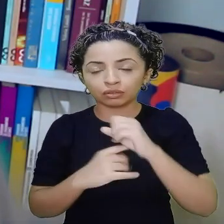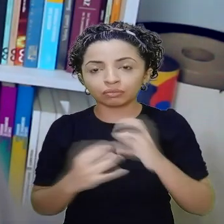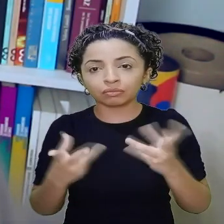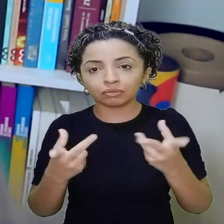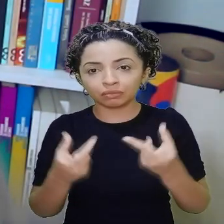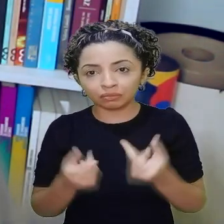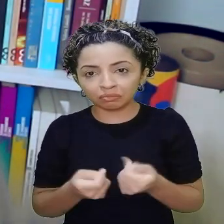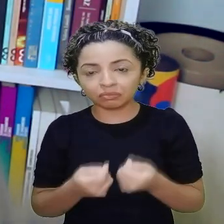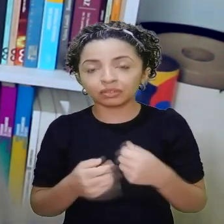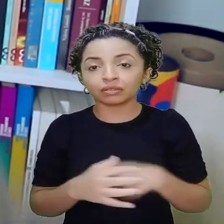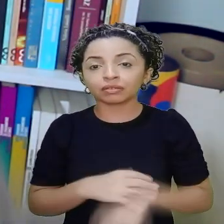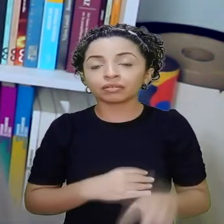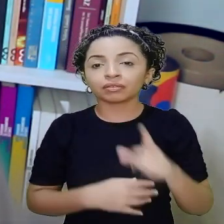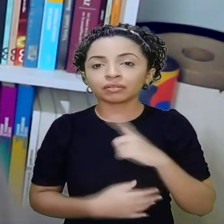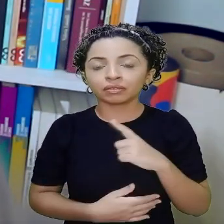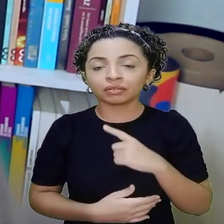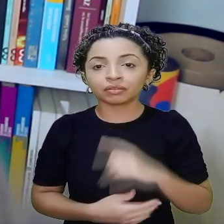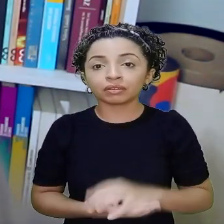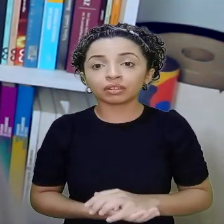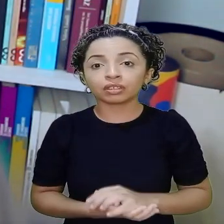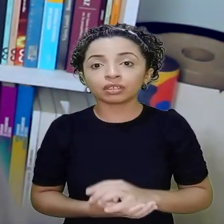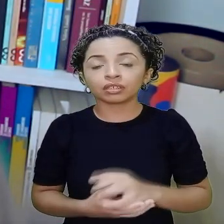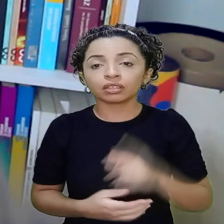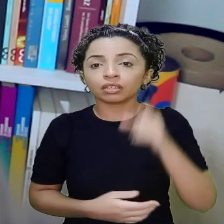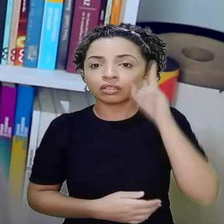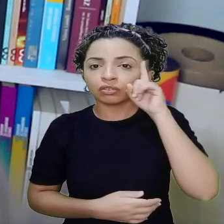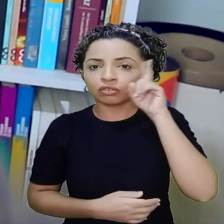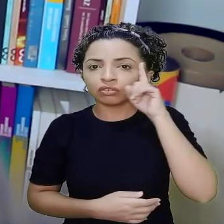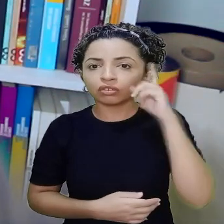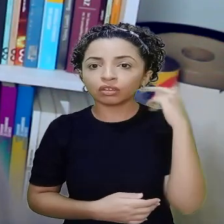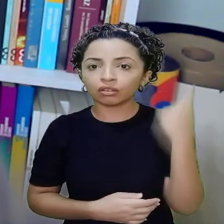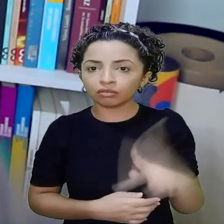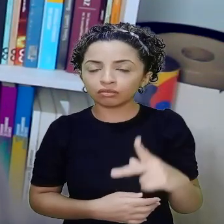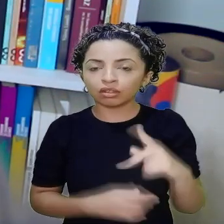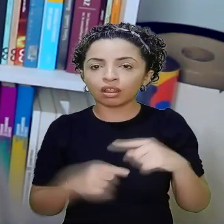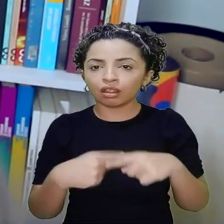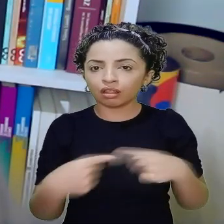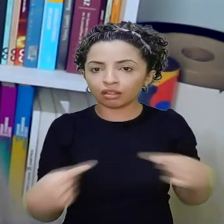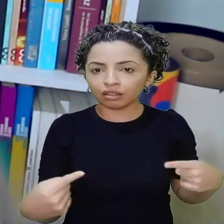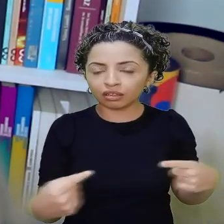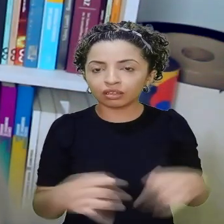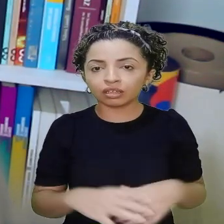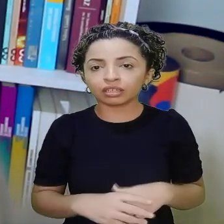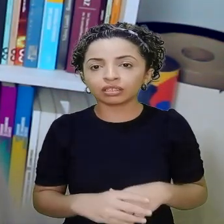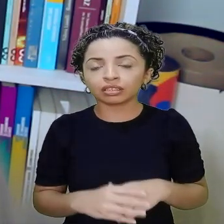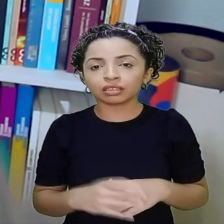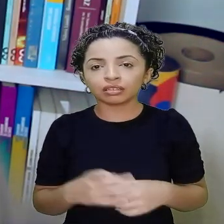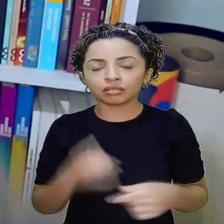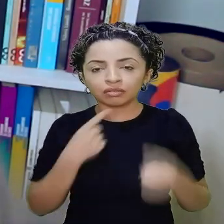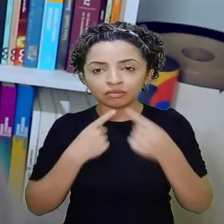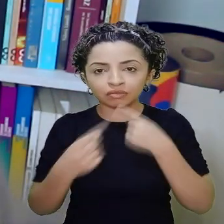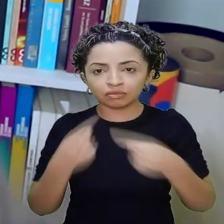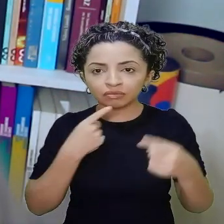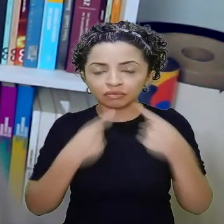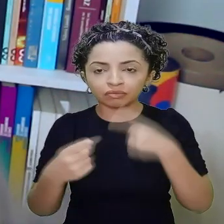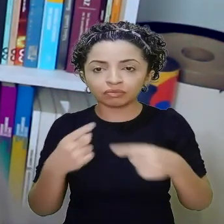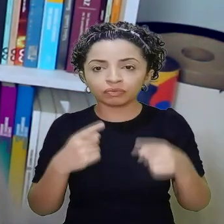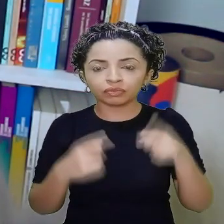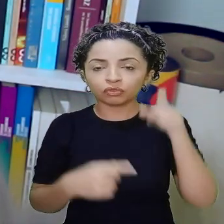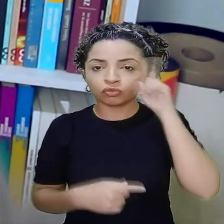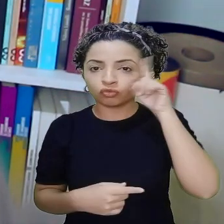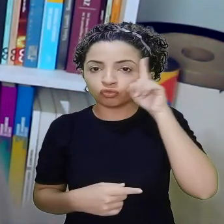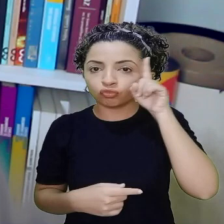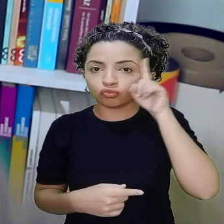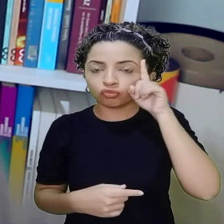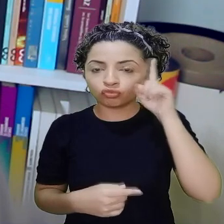a si própria. É um livro que tem uma denúncia social muito bem feita, eu gostei desse sentido. Tem umas questões aqui envolvendo o